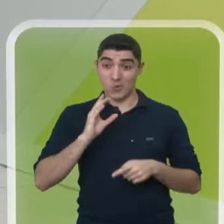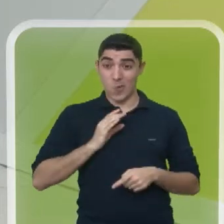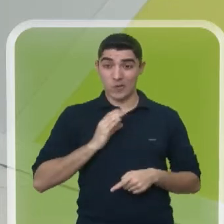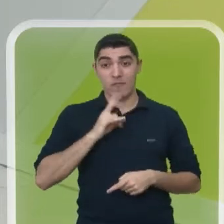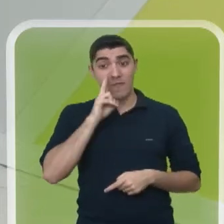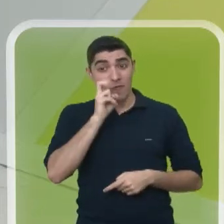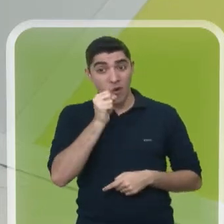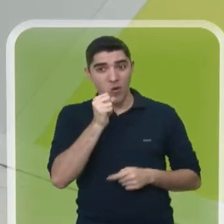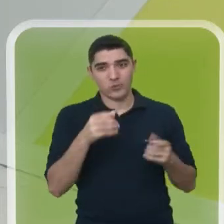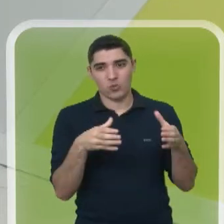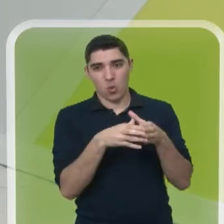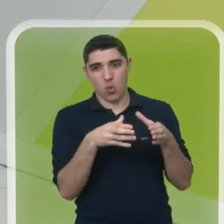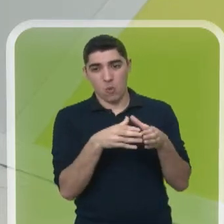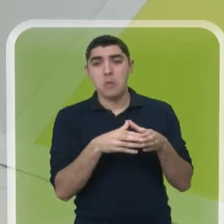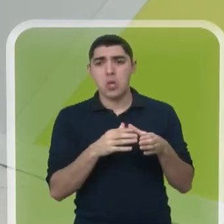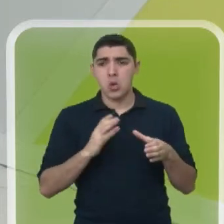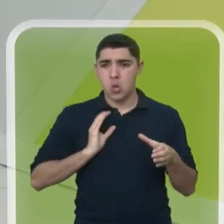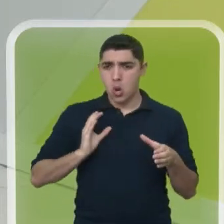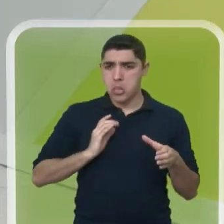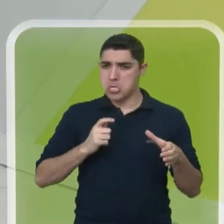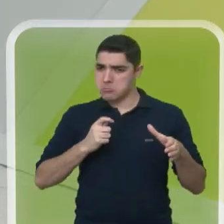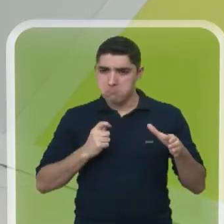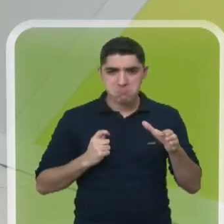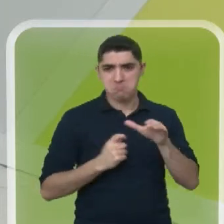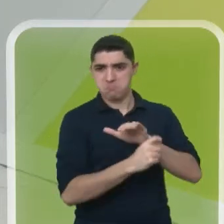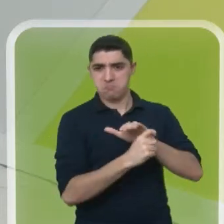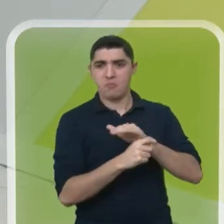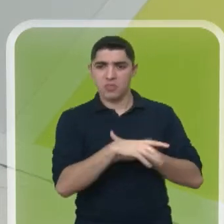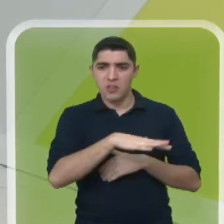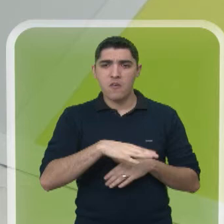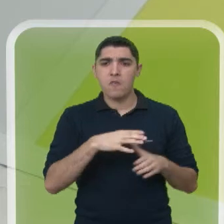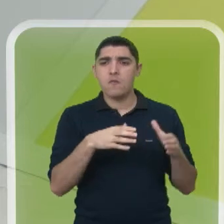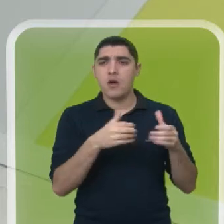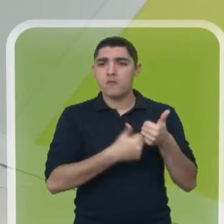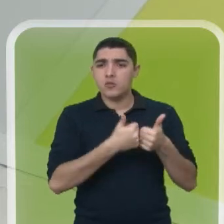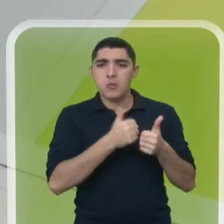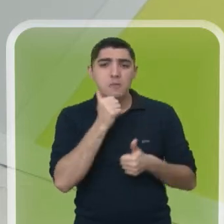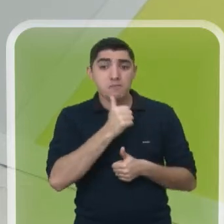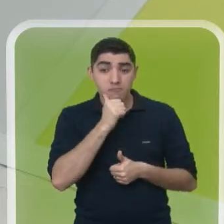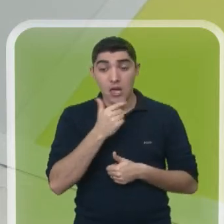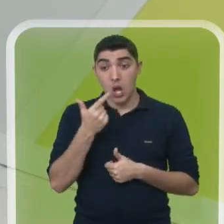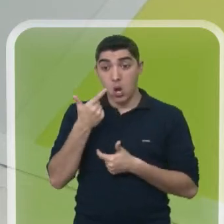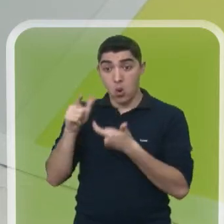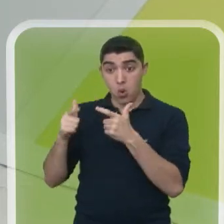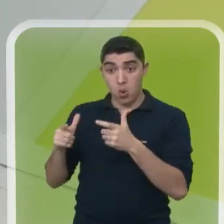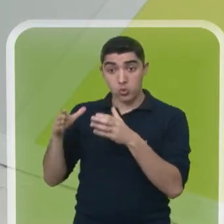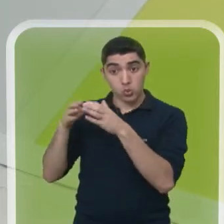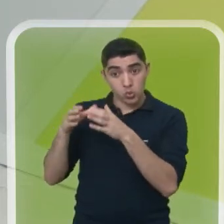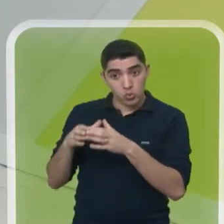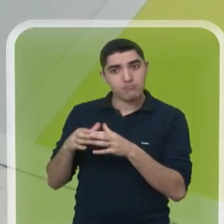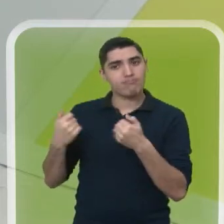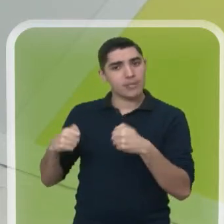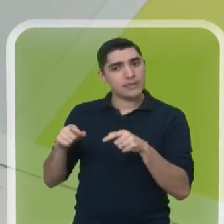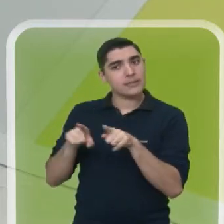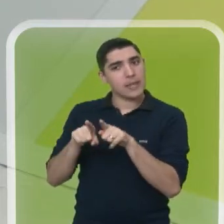corintiano. Corinthians que realmente investiu de cabeça, entrou de cabeça no futebol feminino, algo que as outras equipes também deveriam fazer mesmo, focar. Antigamente